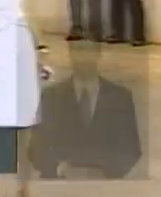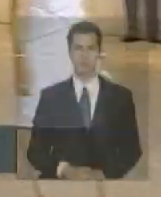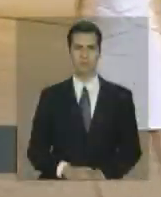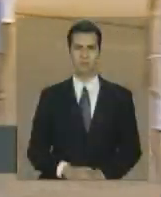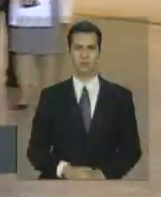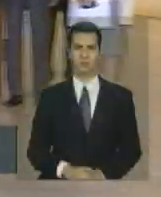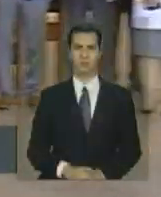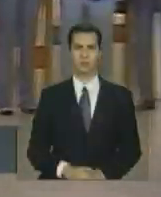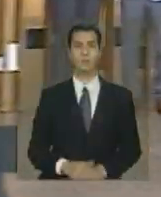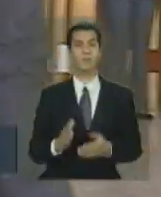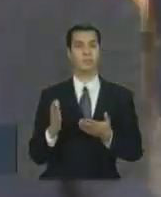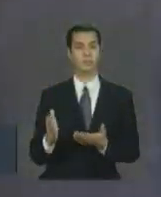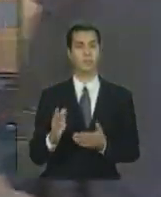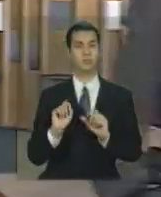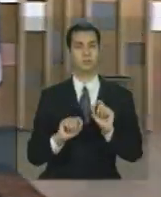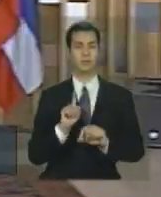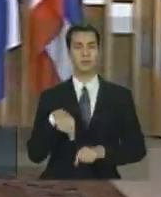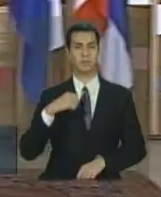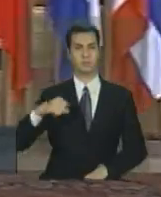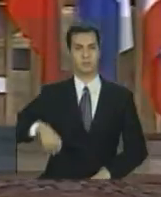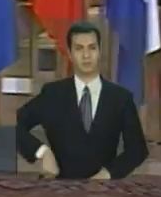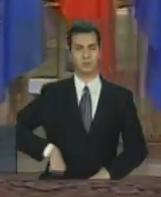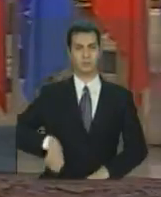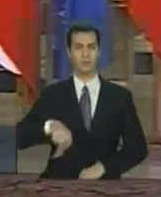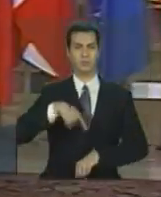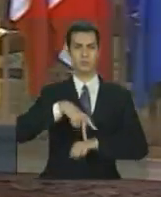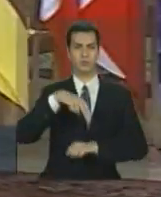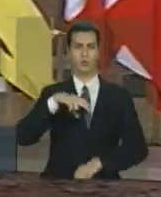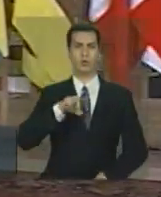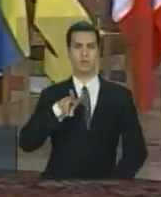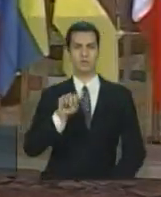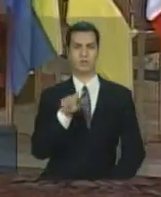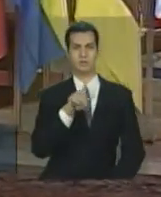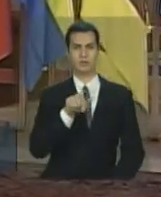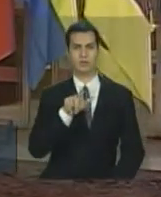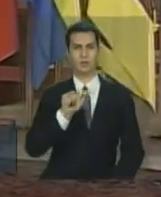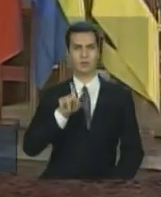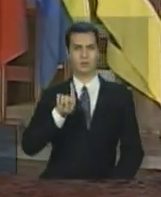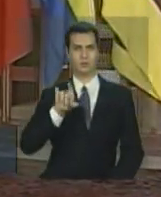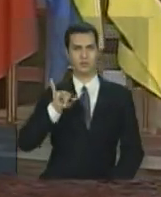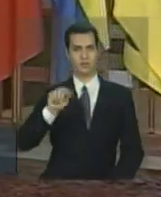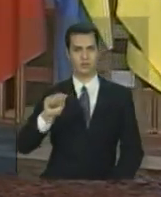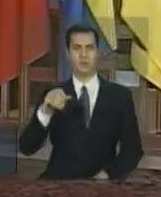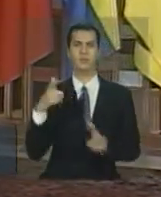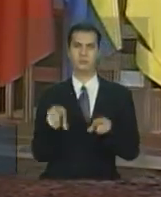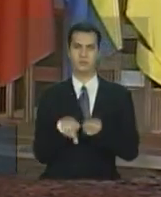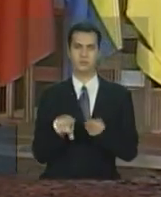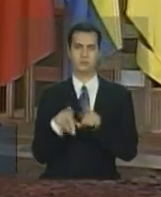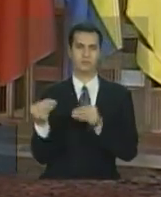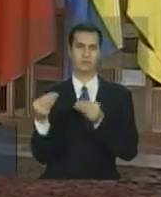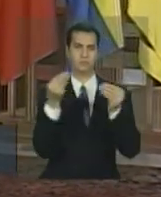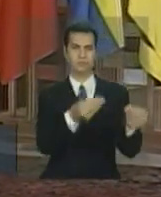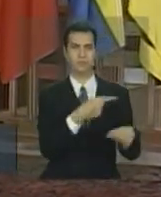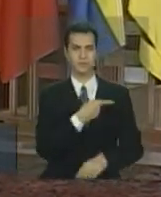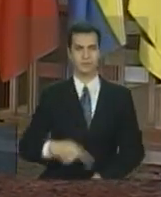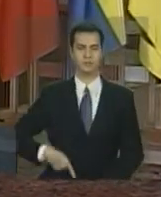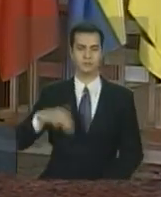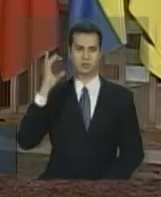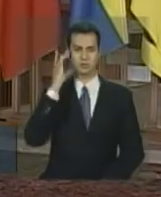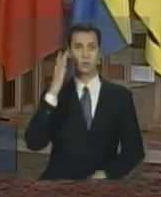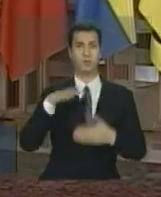Este é o embaixador da Nova Zelândia que também entrega a sua credencial à presidenta Dilma Rousseff. Ao fundo você